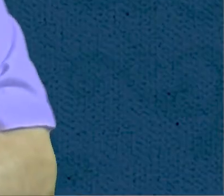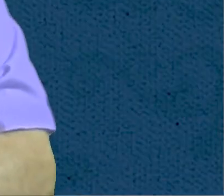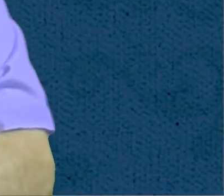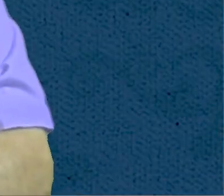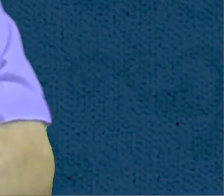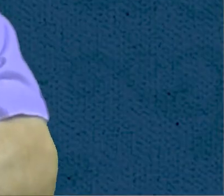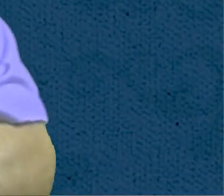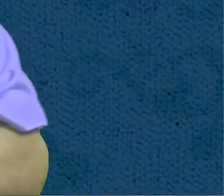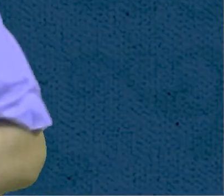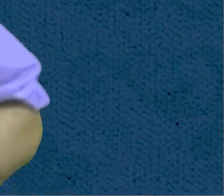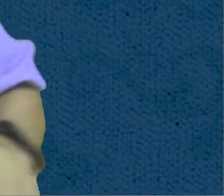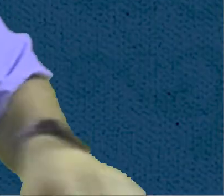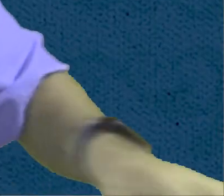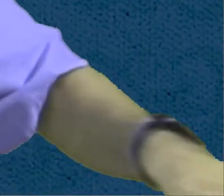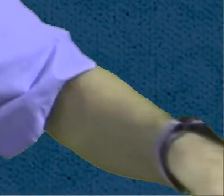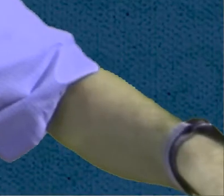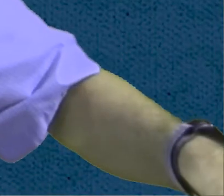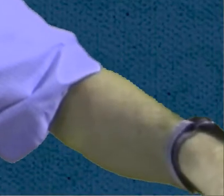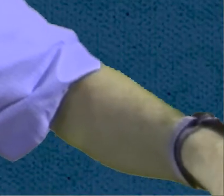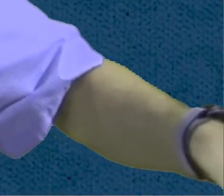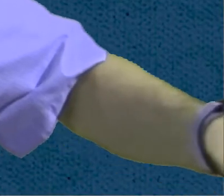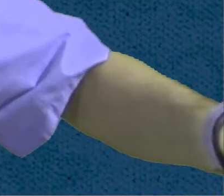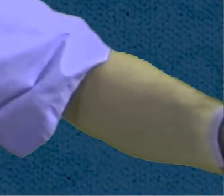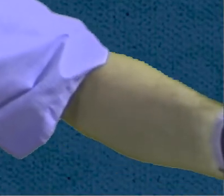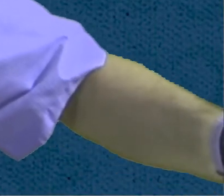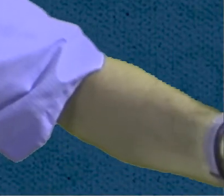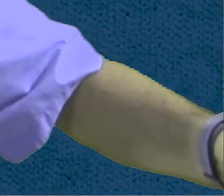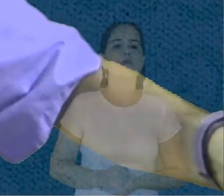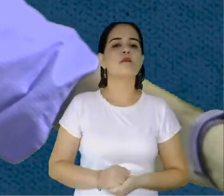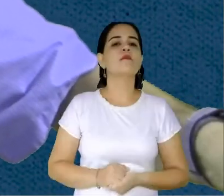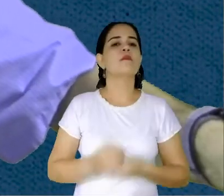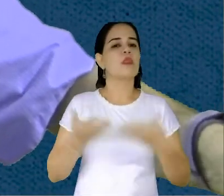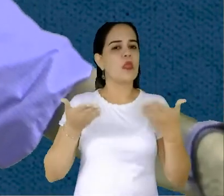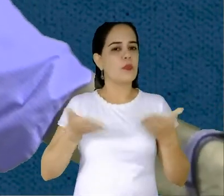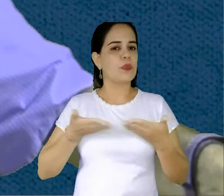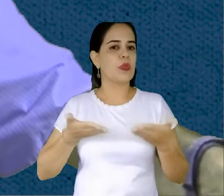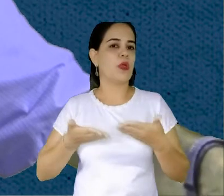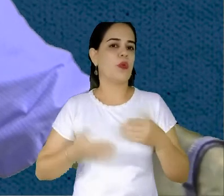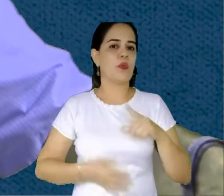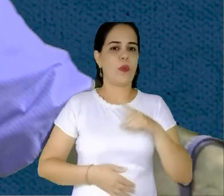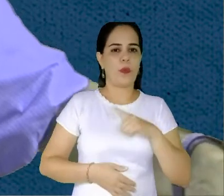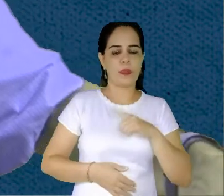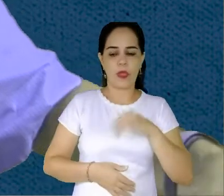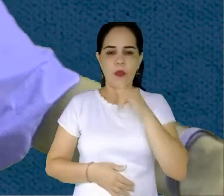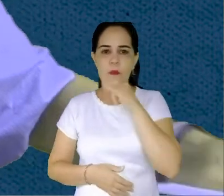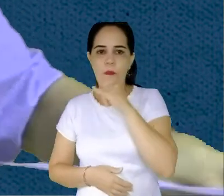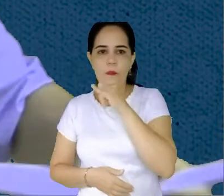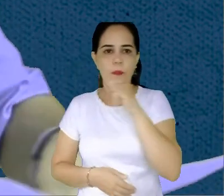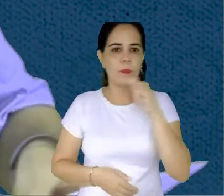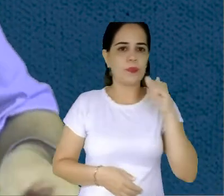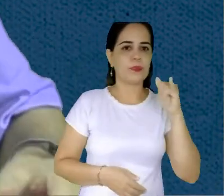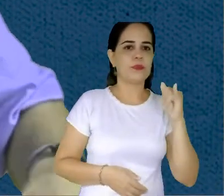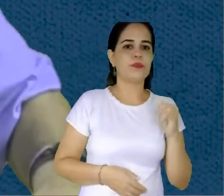Muito bem, gente, até aqui chegamos com a reflexão da Palavra de Deus e vamos agora ver algumas